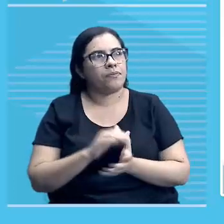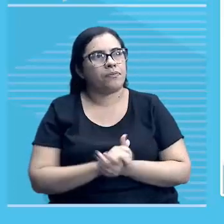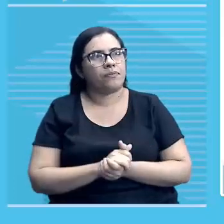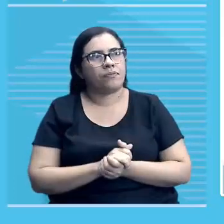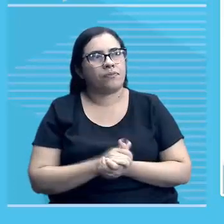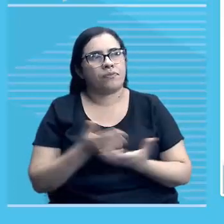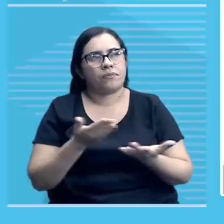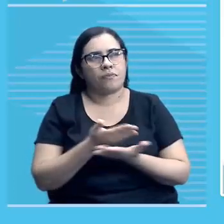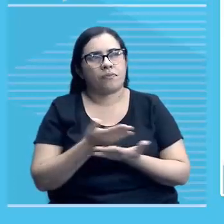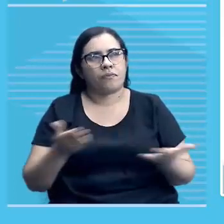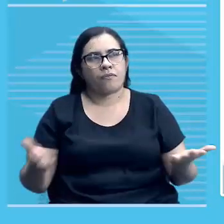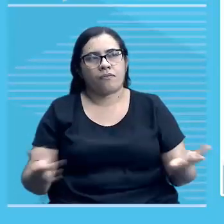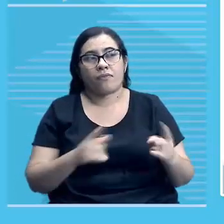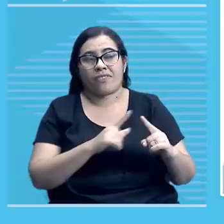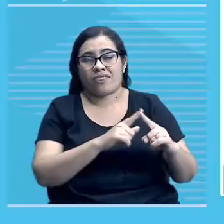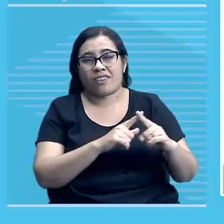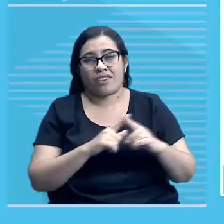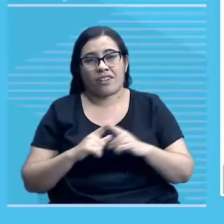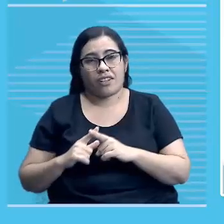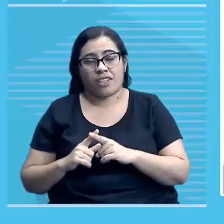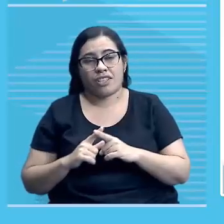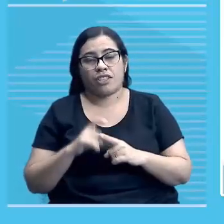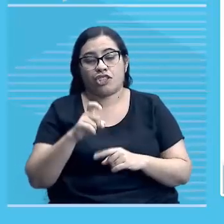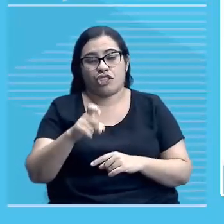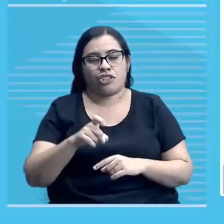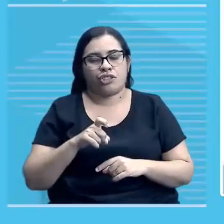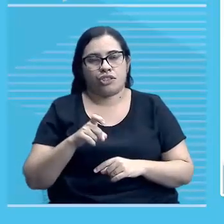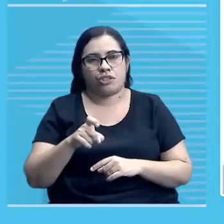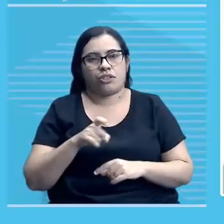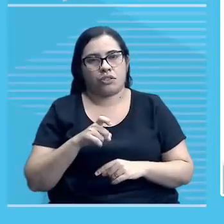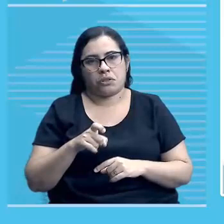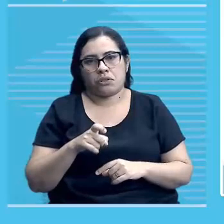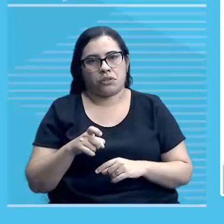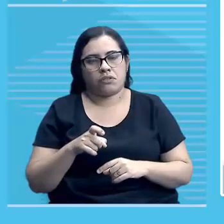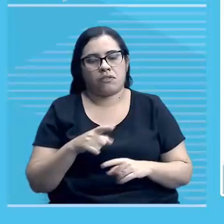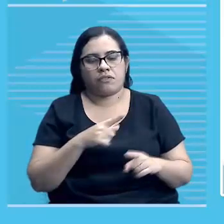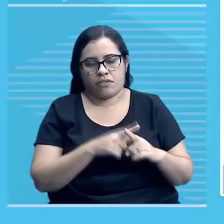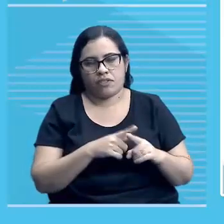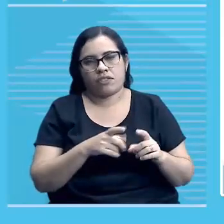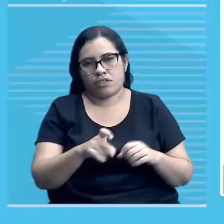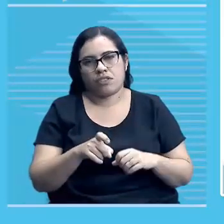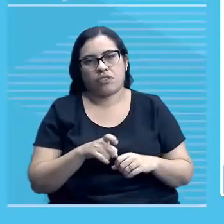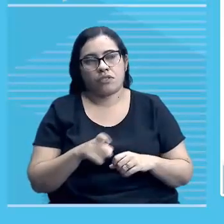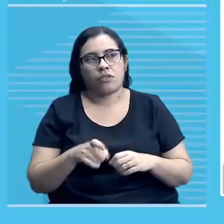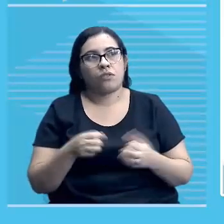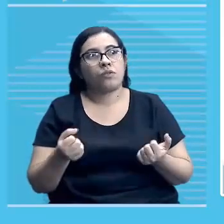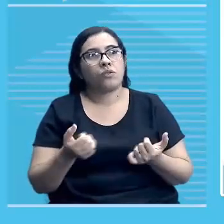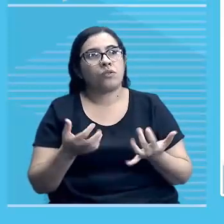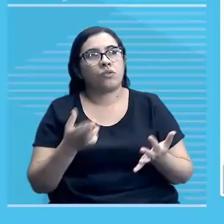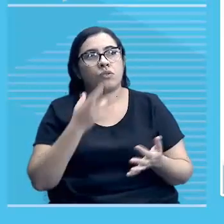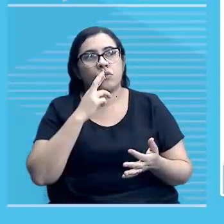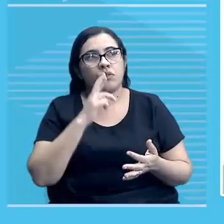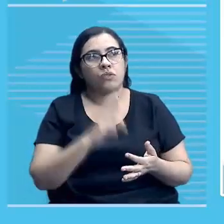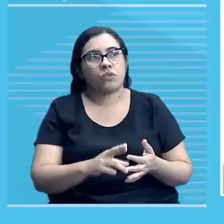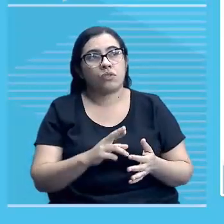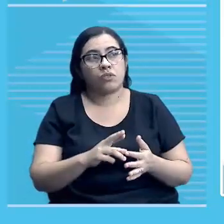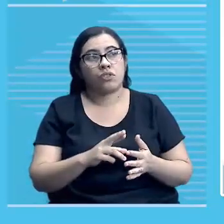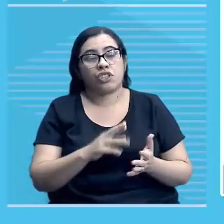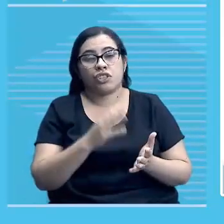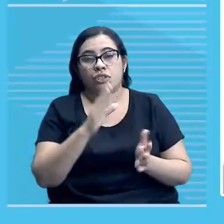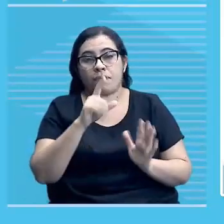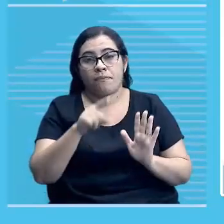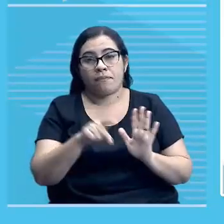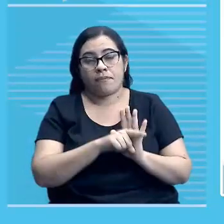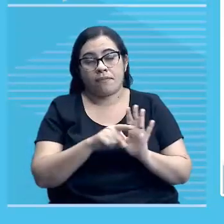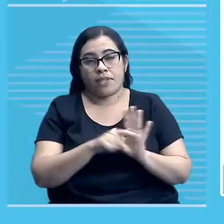Se você multiplicar o número real x por ele mesmo e do resultado subtrair